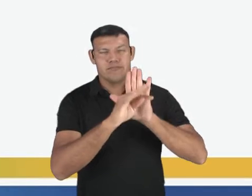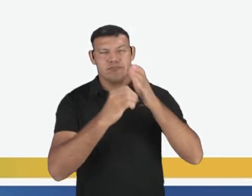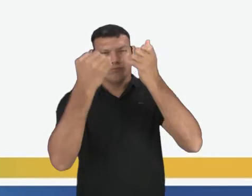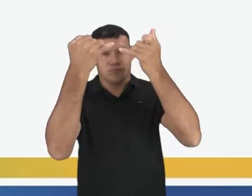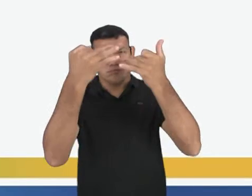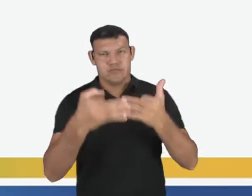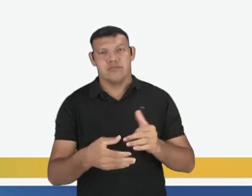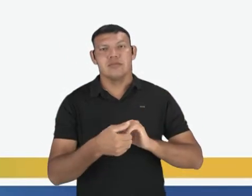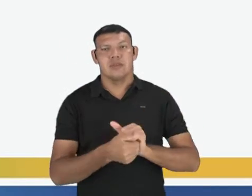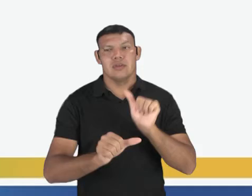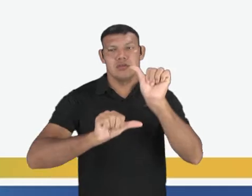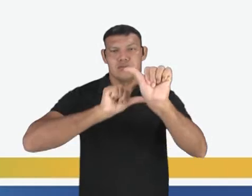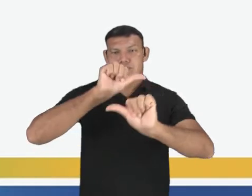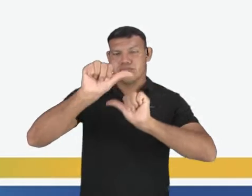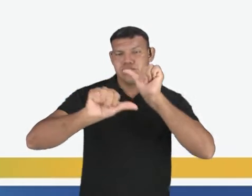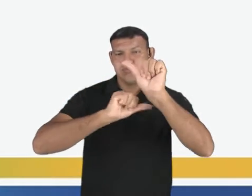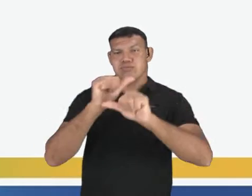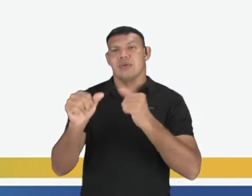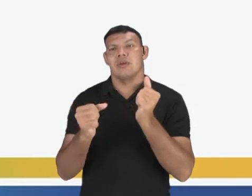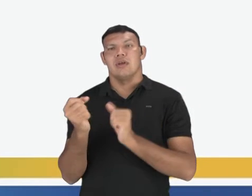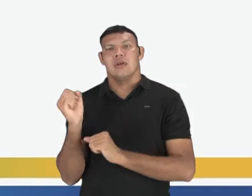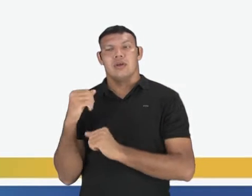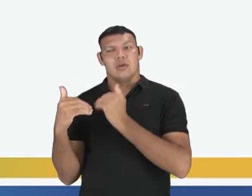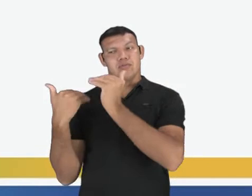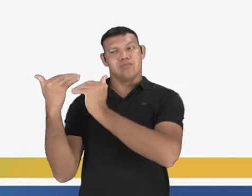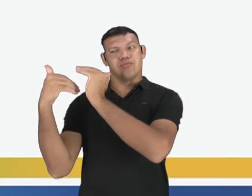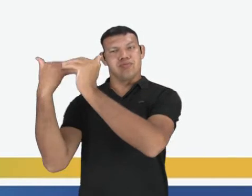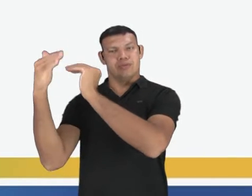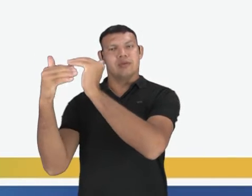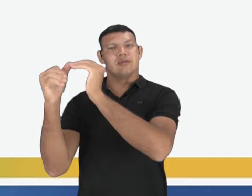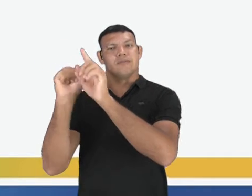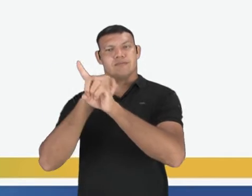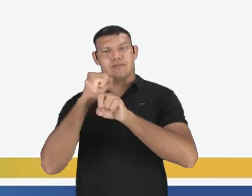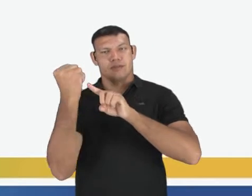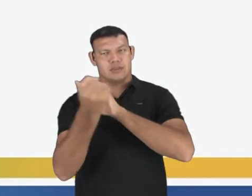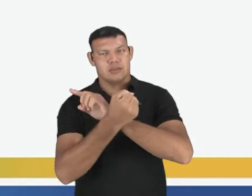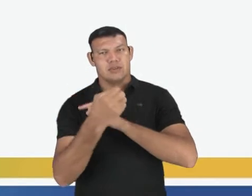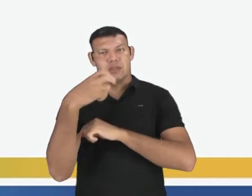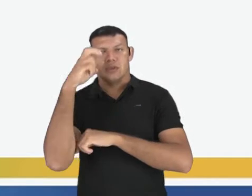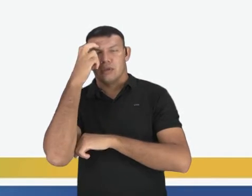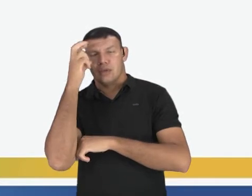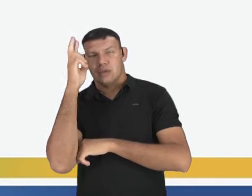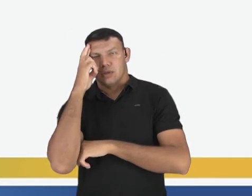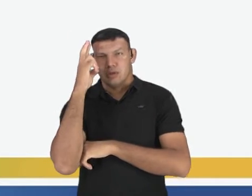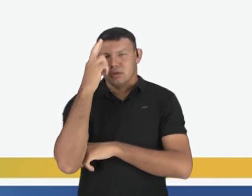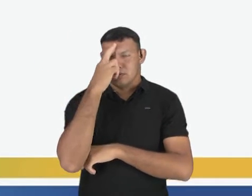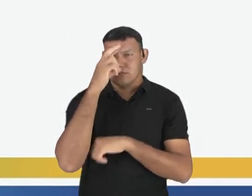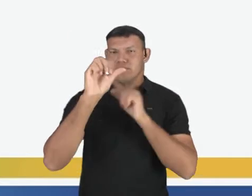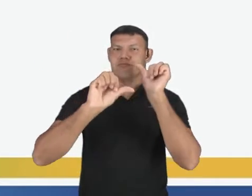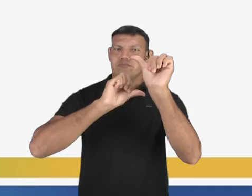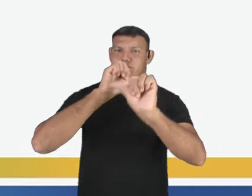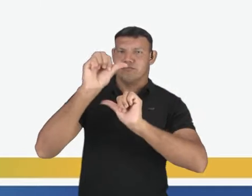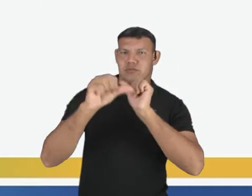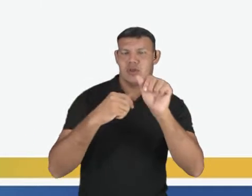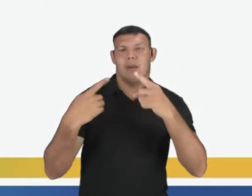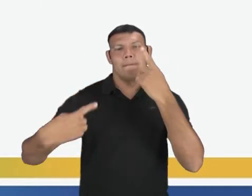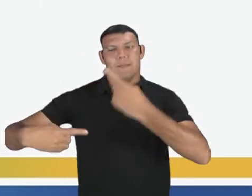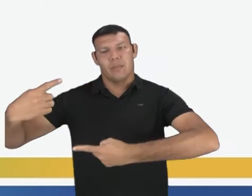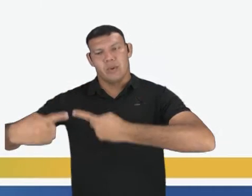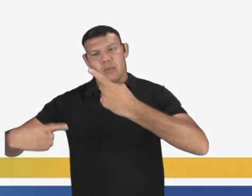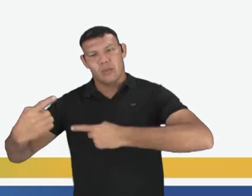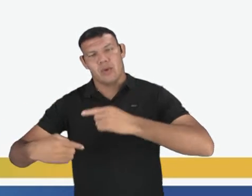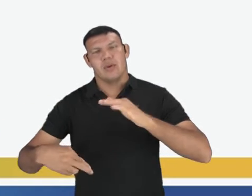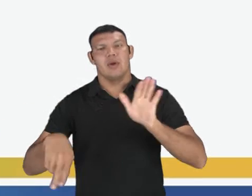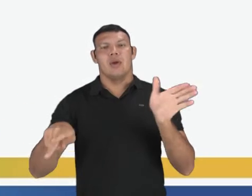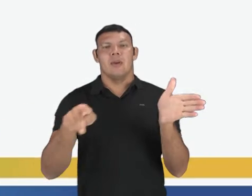são moldadas pela evolução sociocultural, Por essas mudanças históricas, político-normativas, que aí